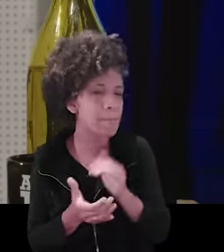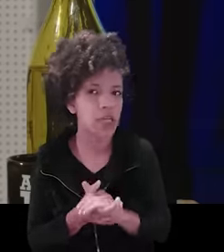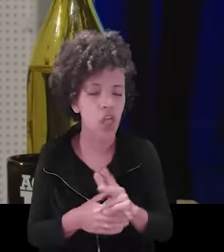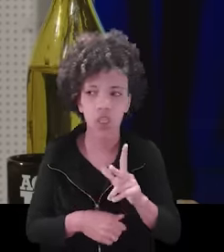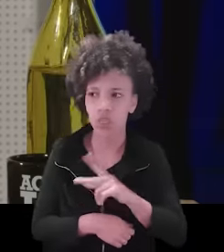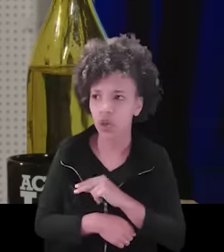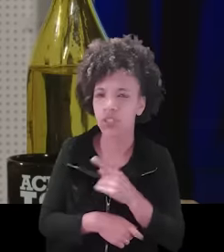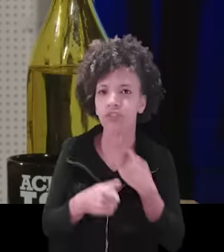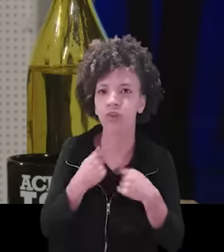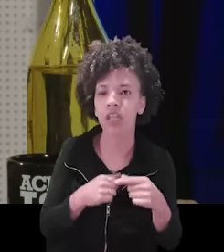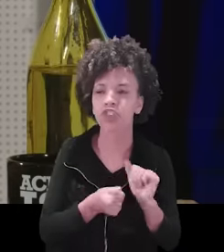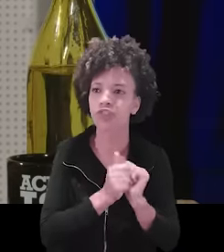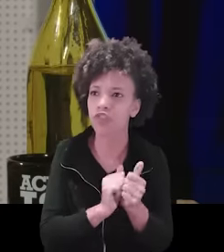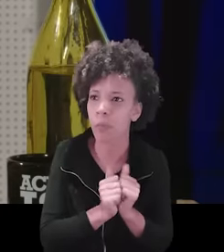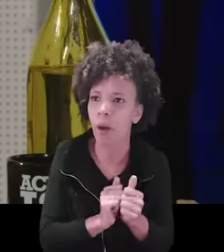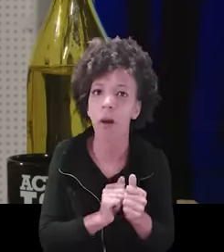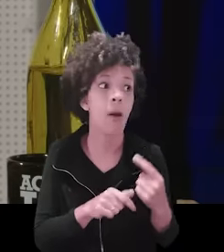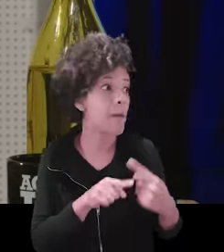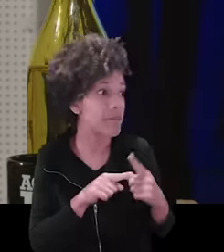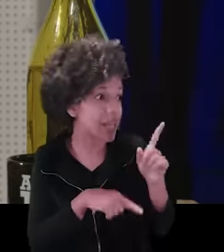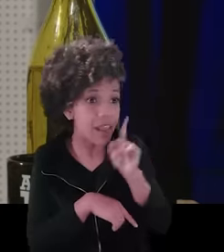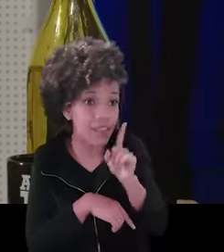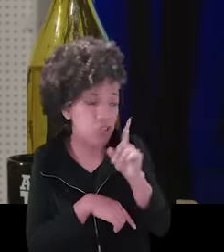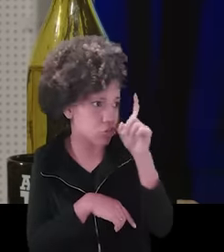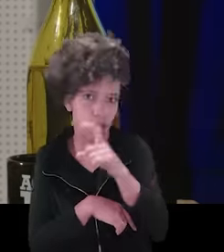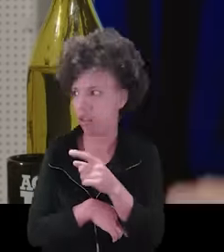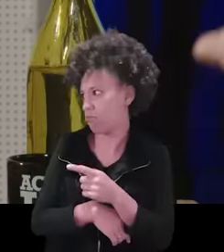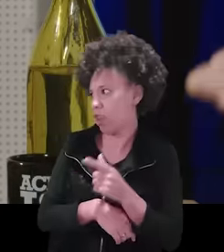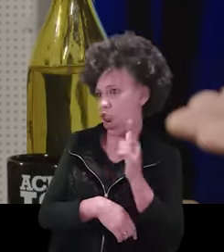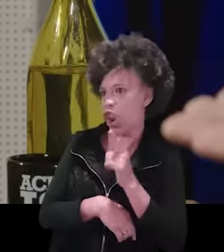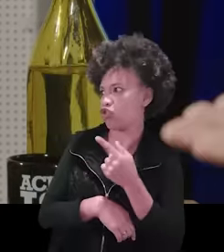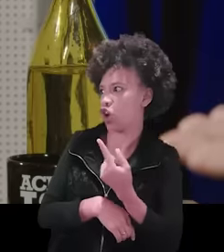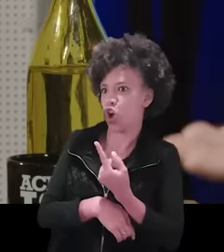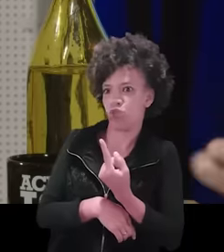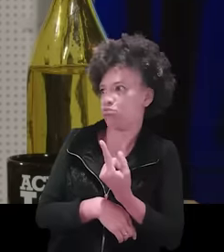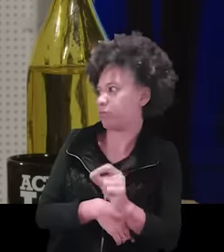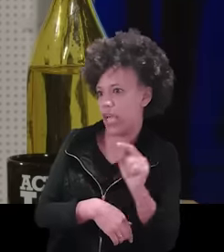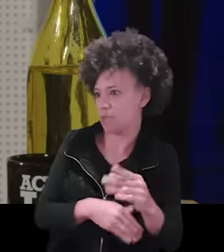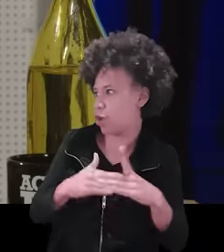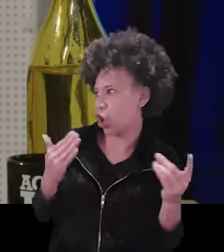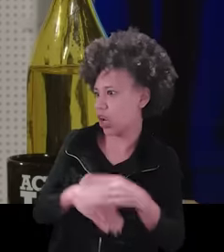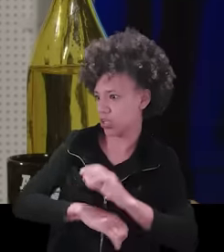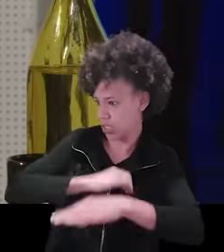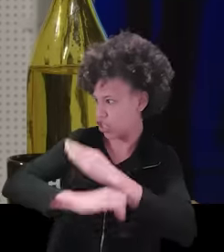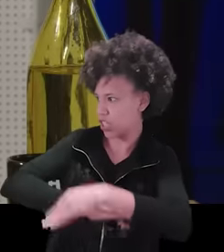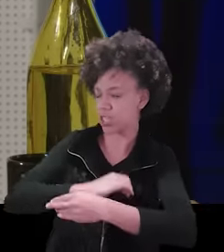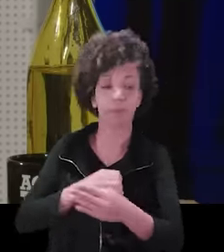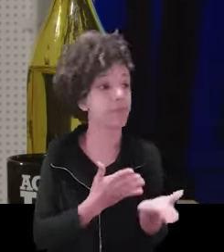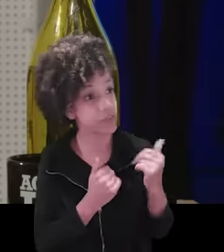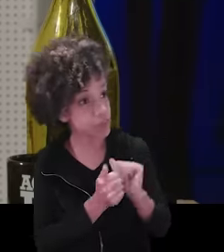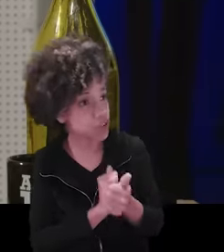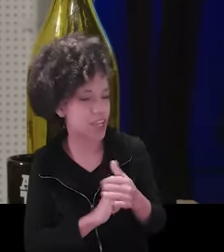meu marido assim não você tava com vontade de jogar futebol tal porque ela é difícil hoje que nós ir dólares o braço porque aí o